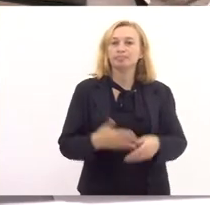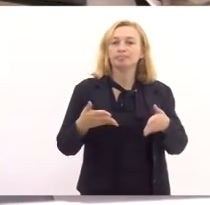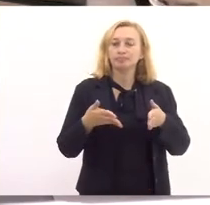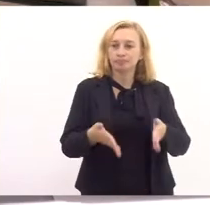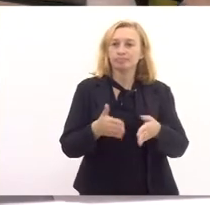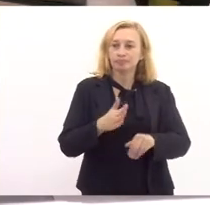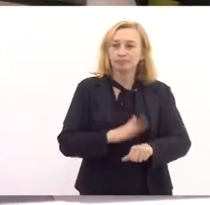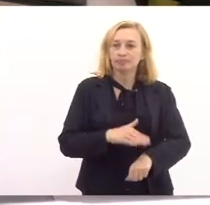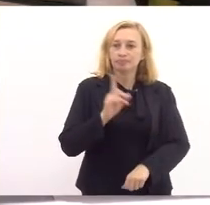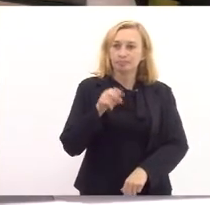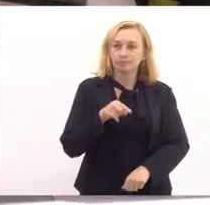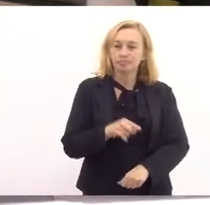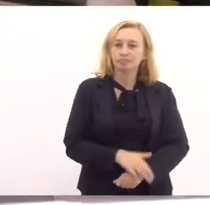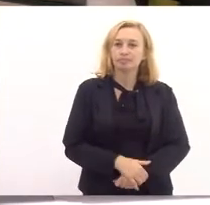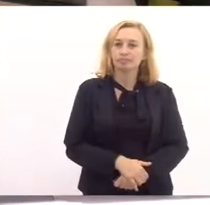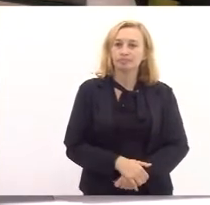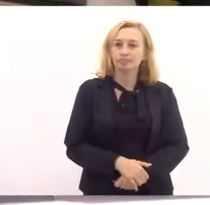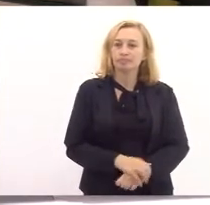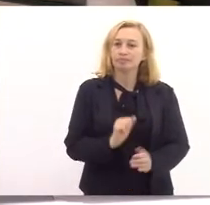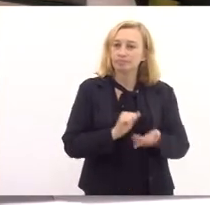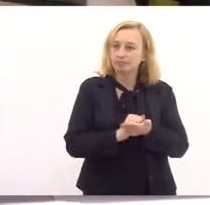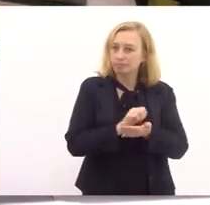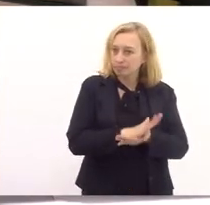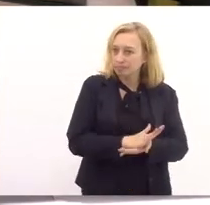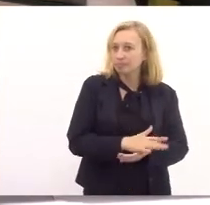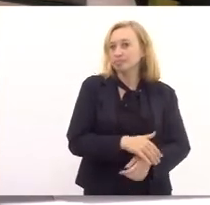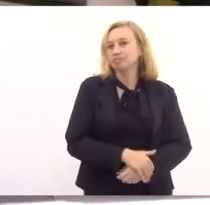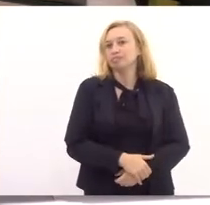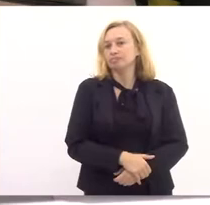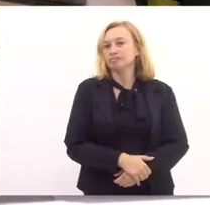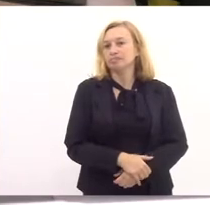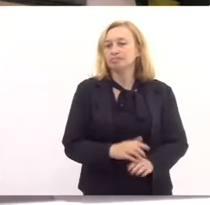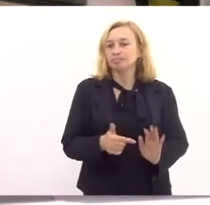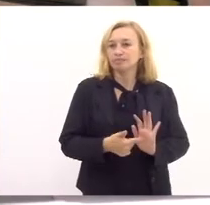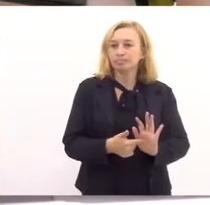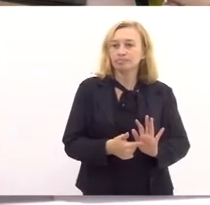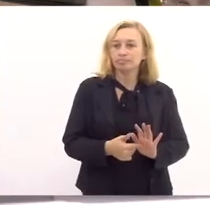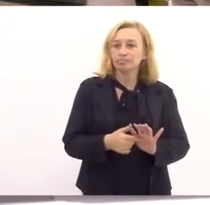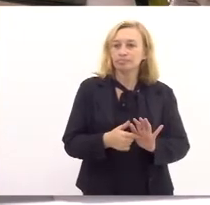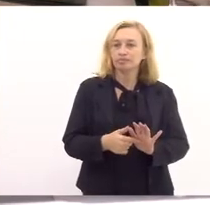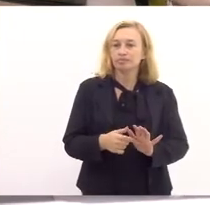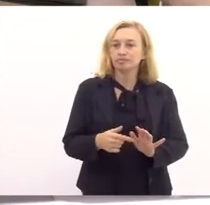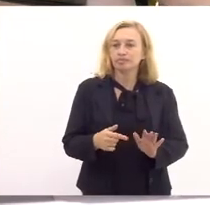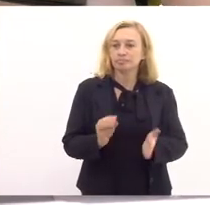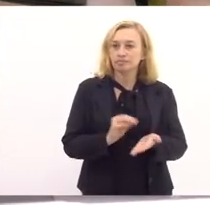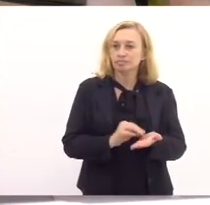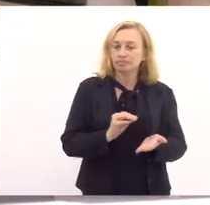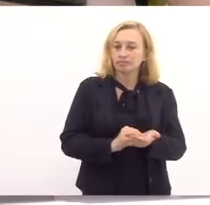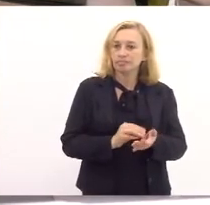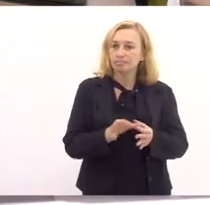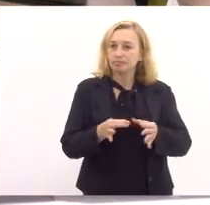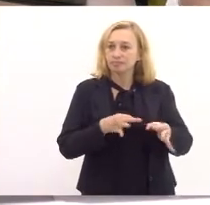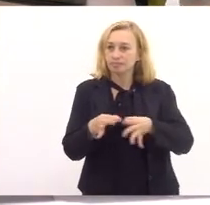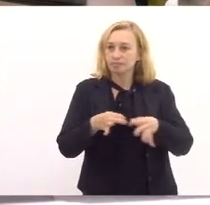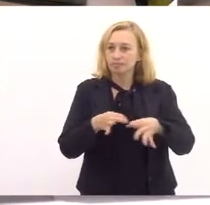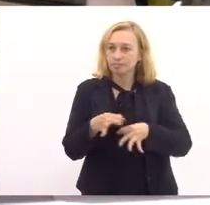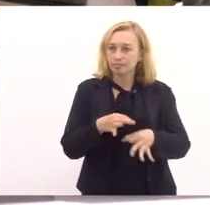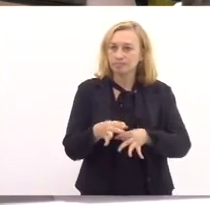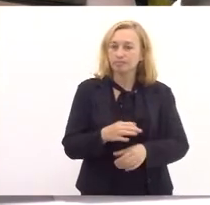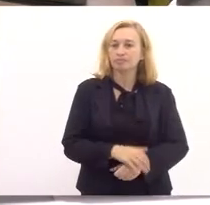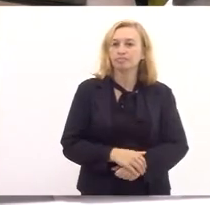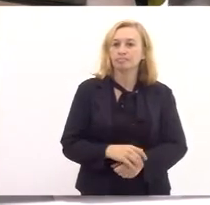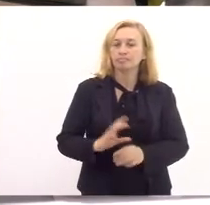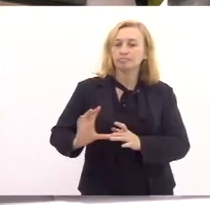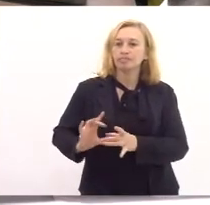maior foi as multas, que é a ponta mais visível dessa desorganização,